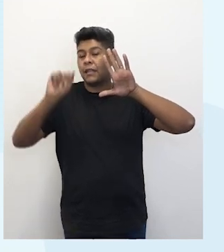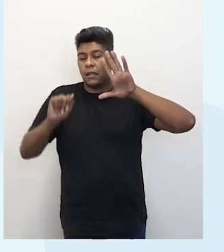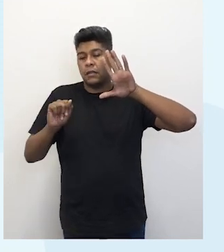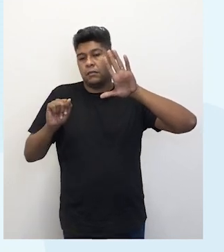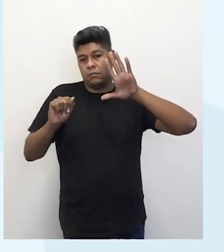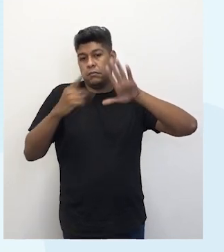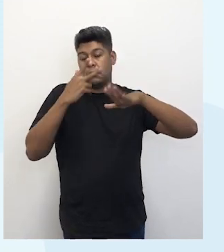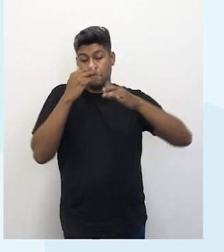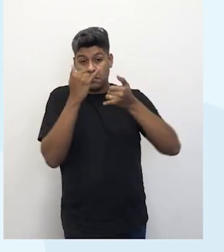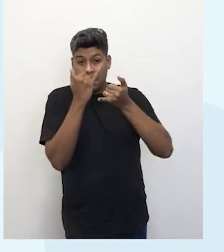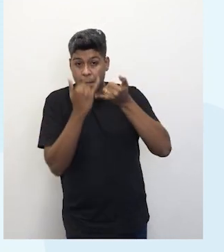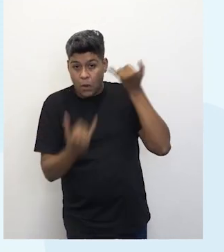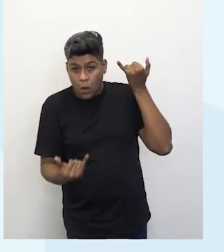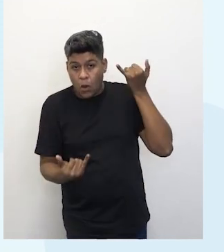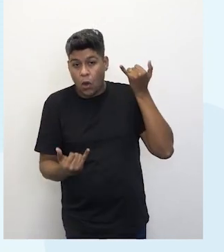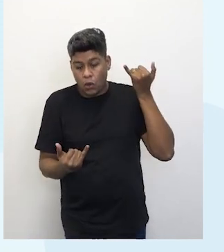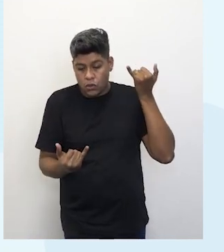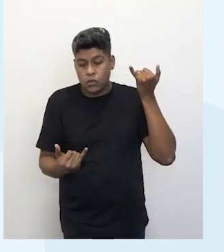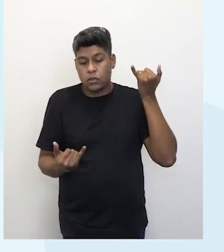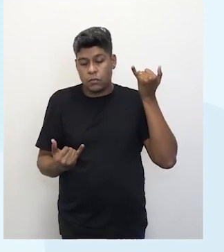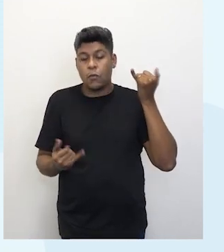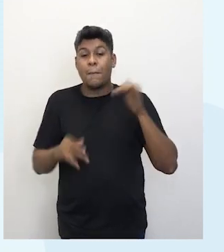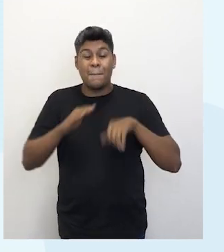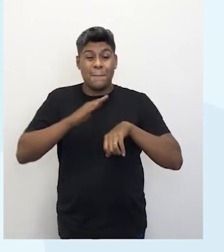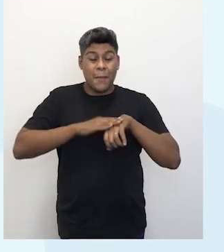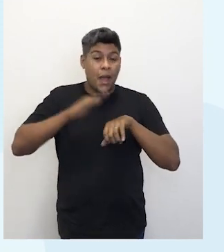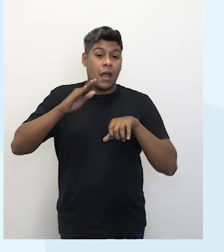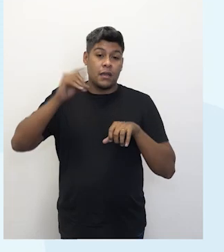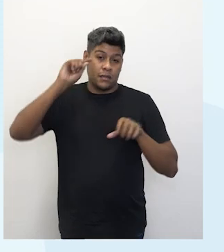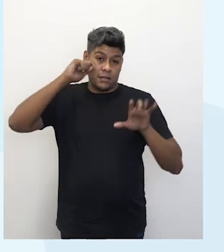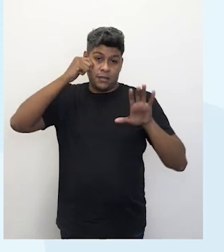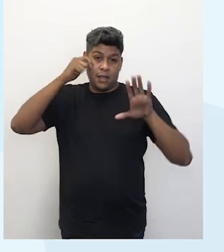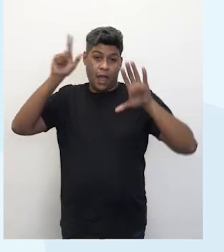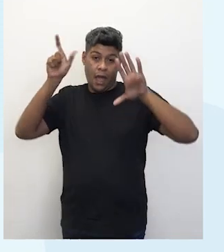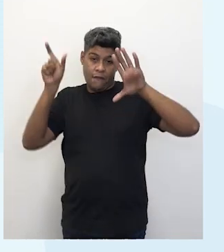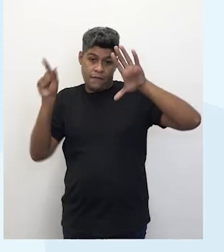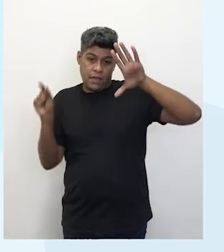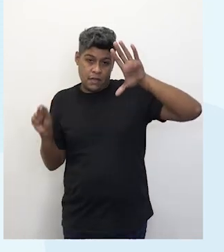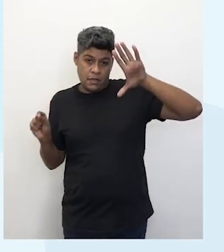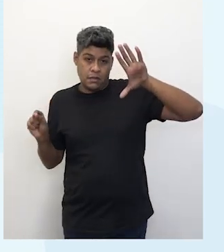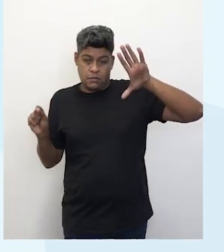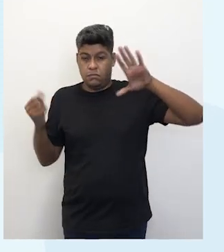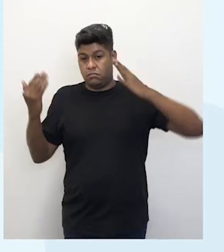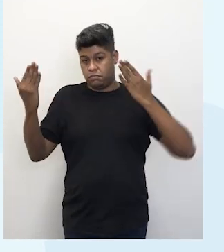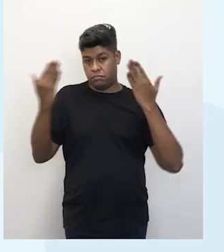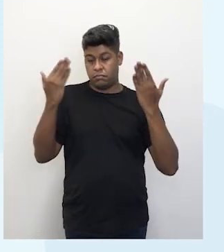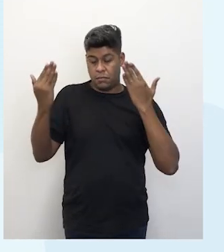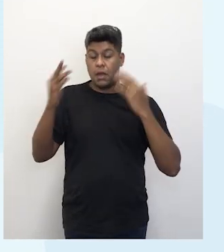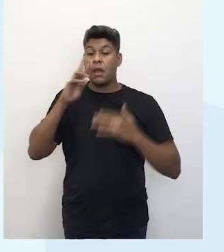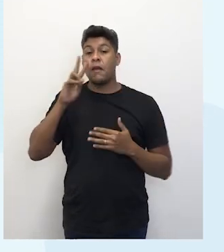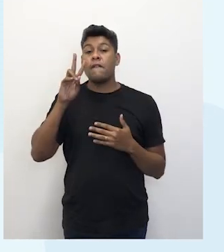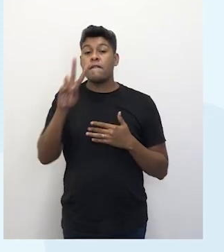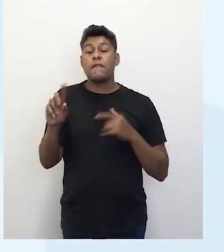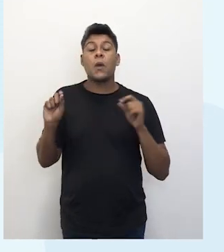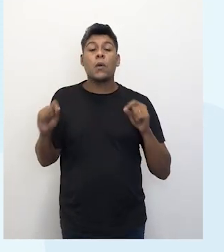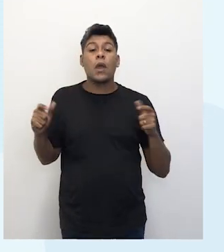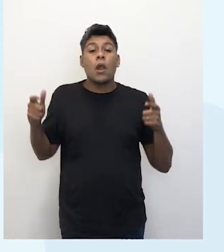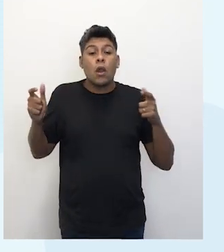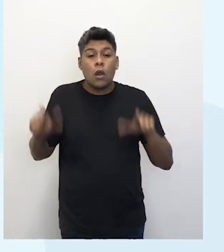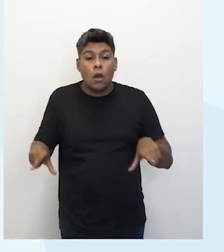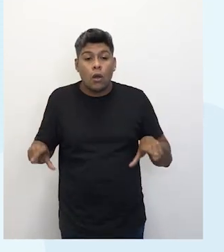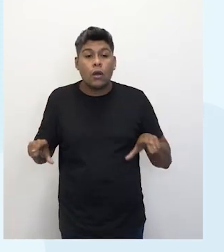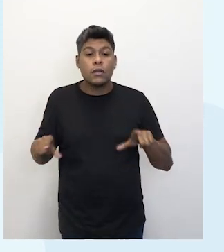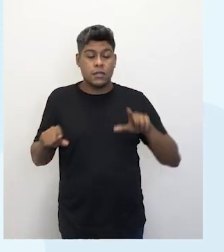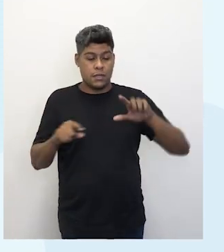próxima do que o continente Africano então é óbvio que os climas nós estamos lá vendo que a localização